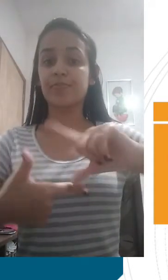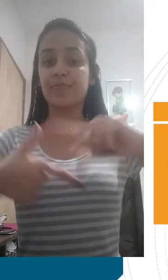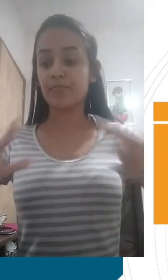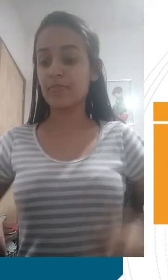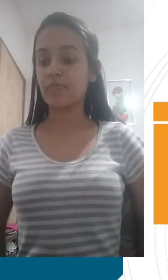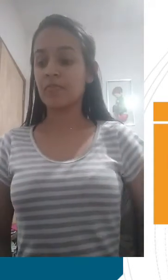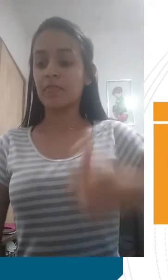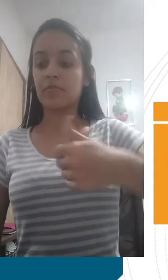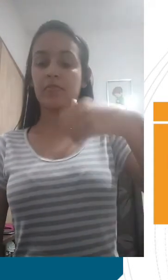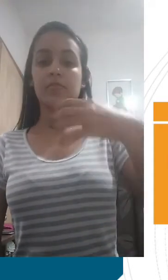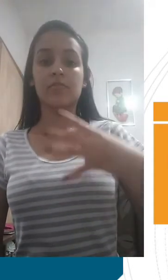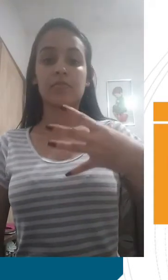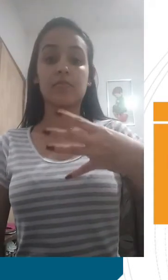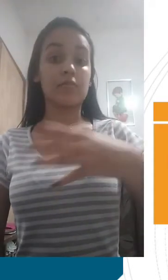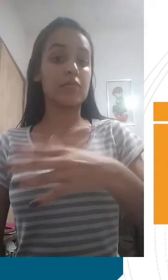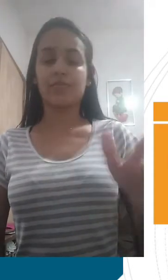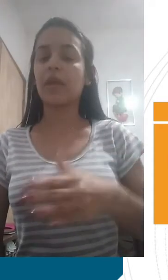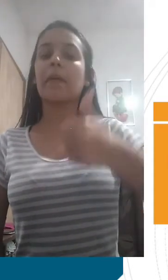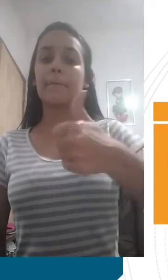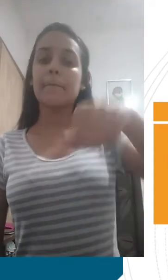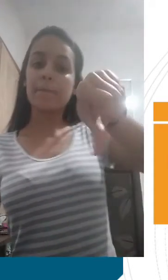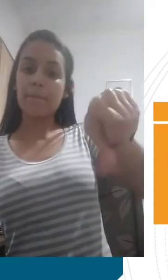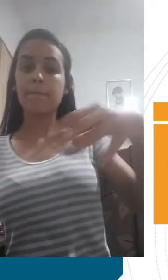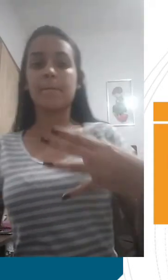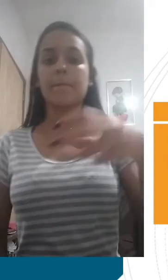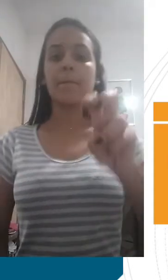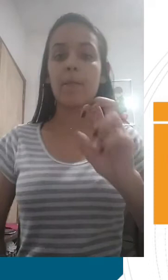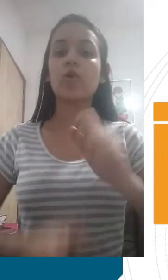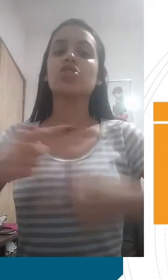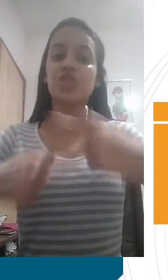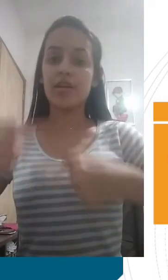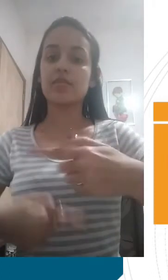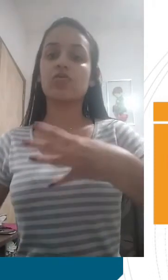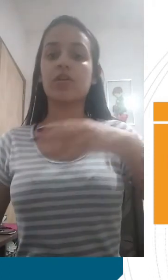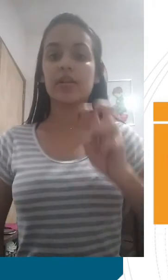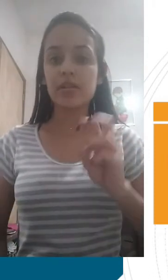e 1945 a geração de 45.